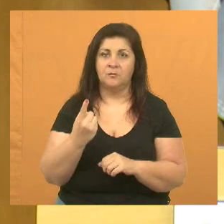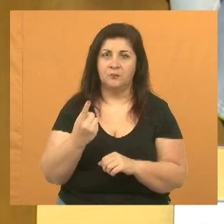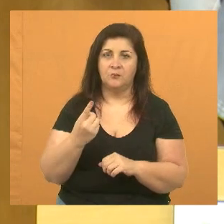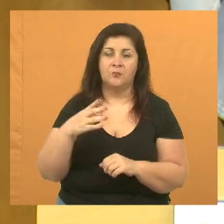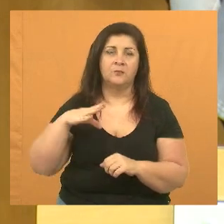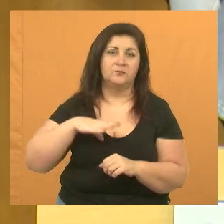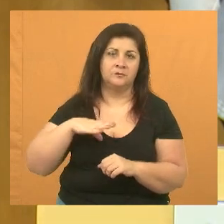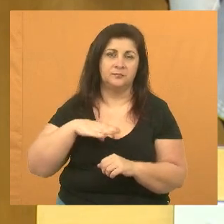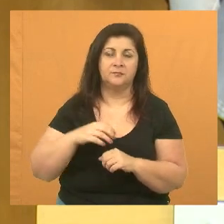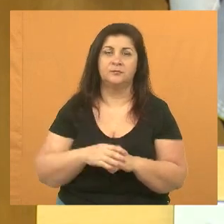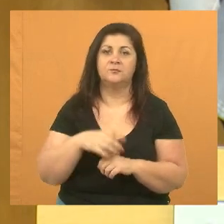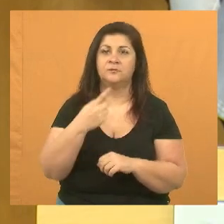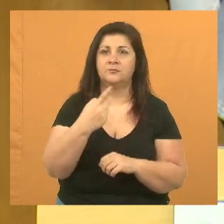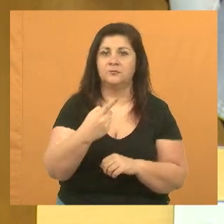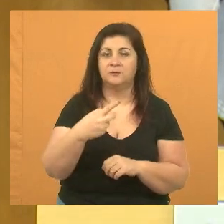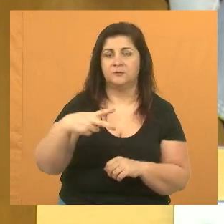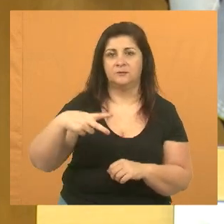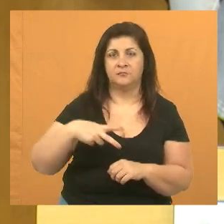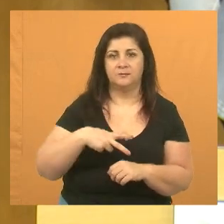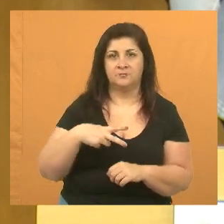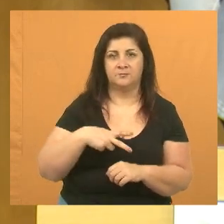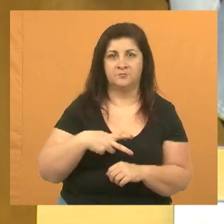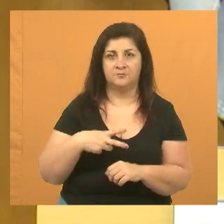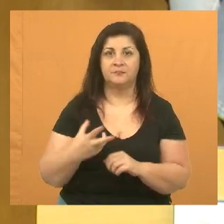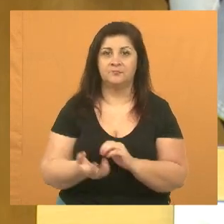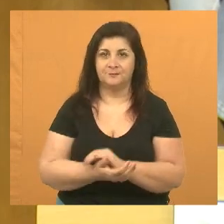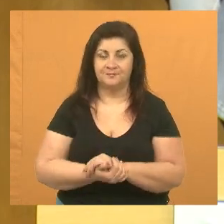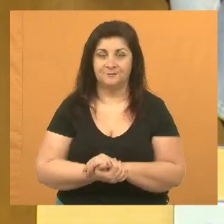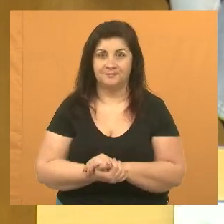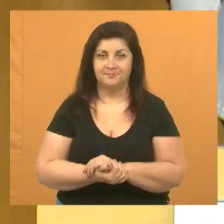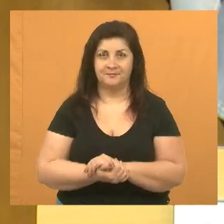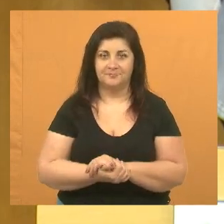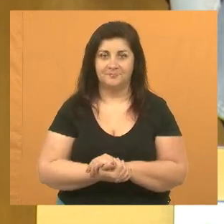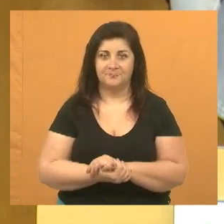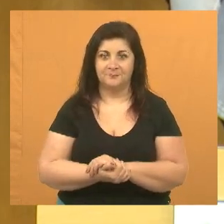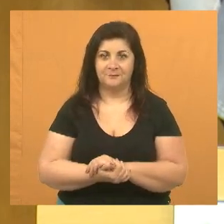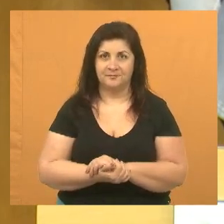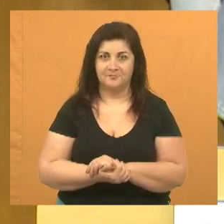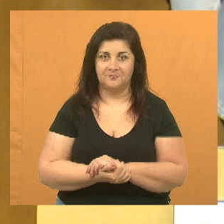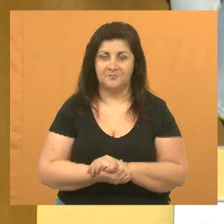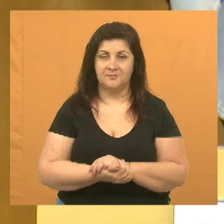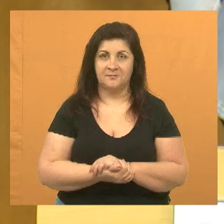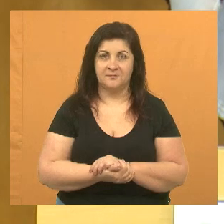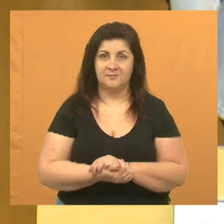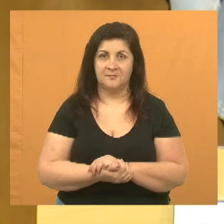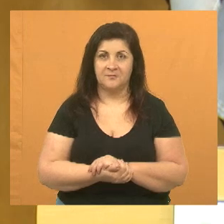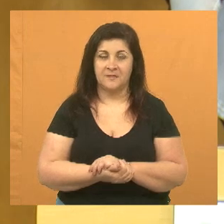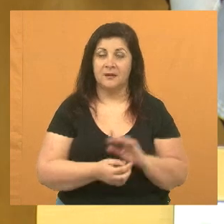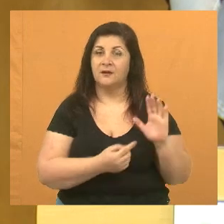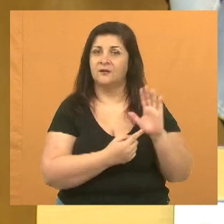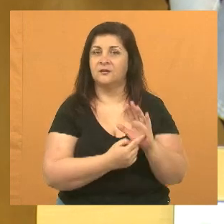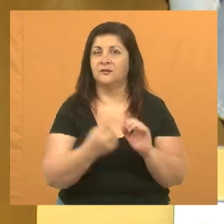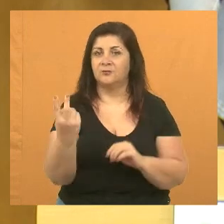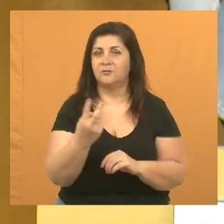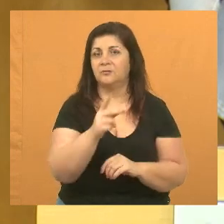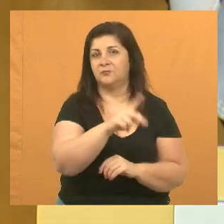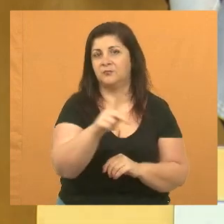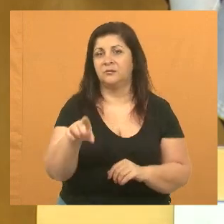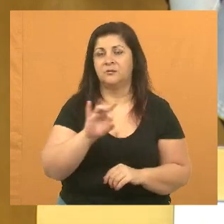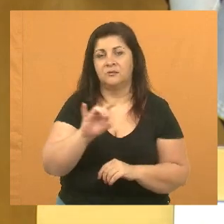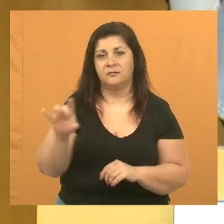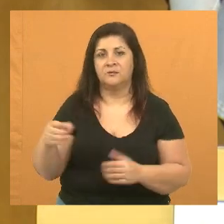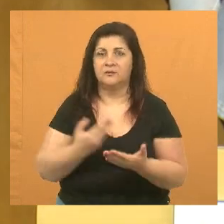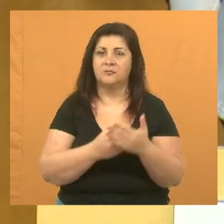rede municipal e outra da rede particular de ensino. São indicados 2 mestres por escola,